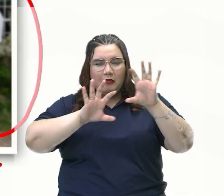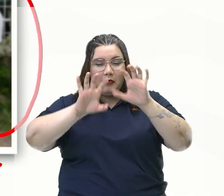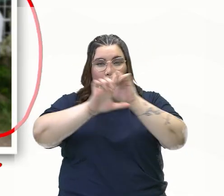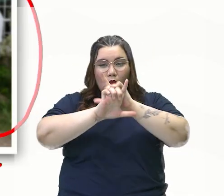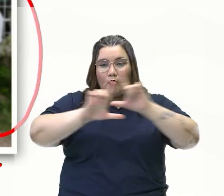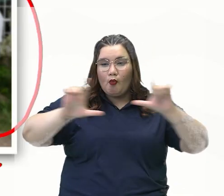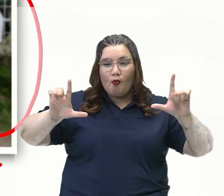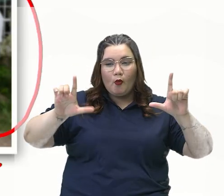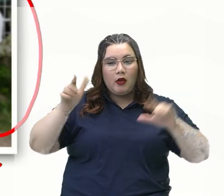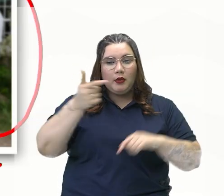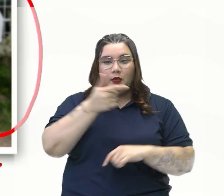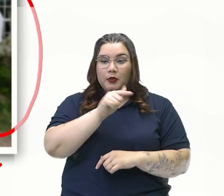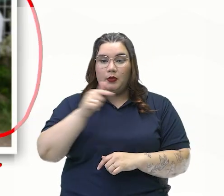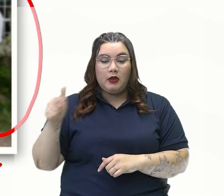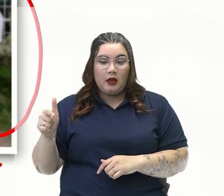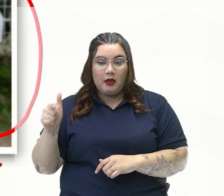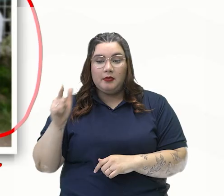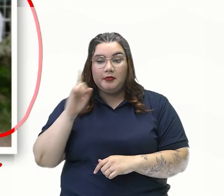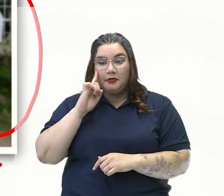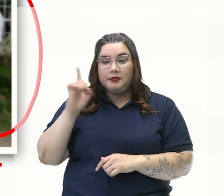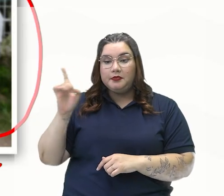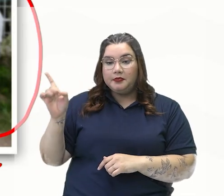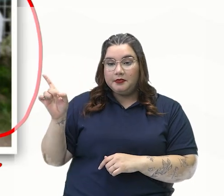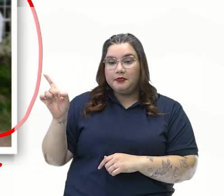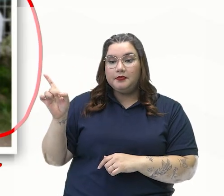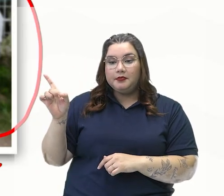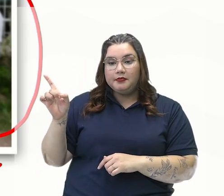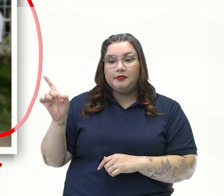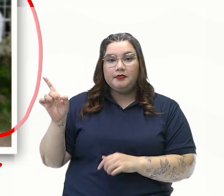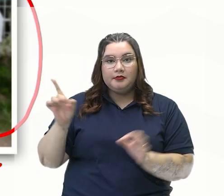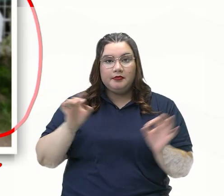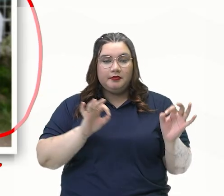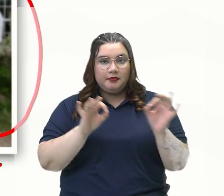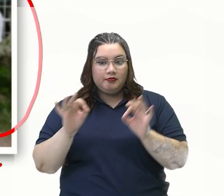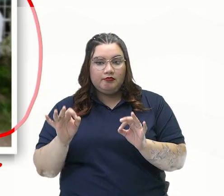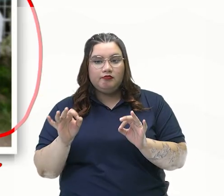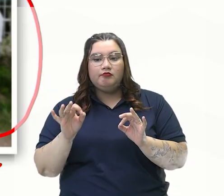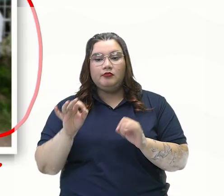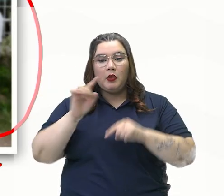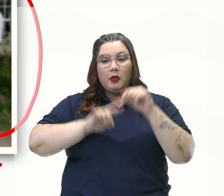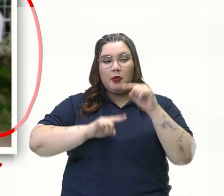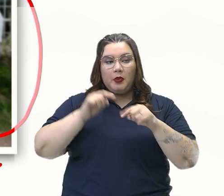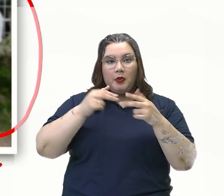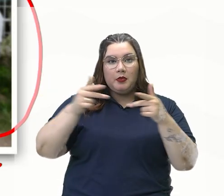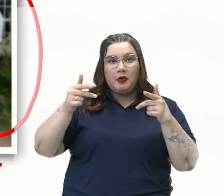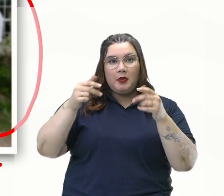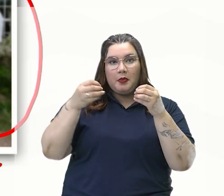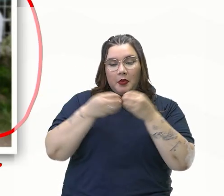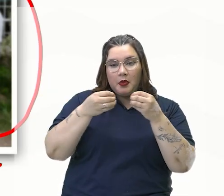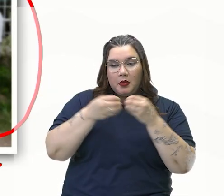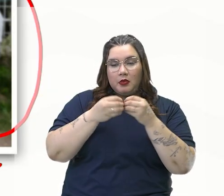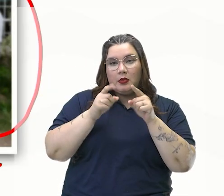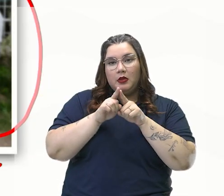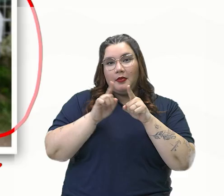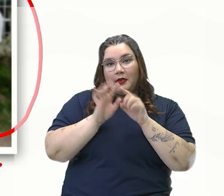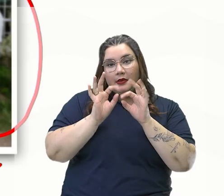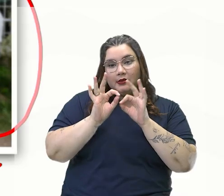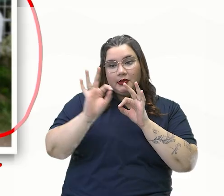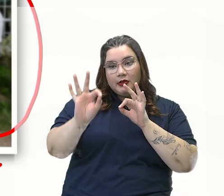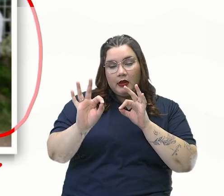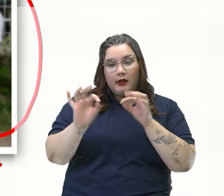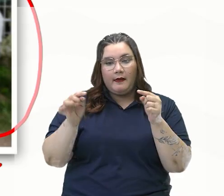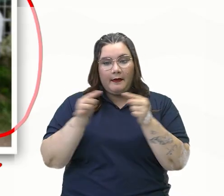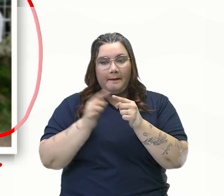embaçada aí. Tanto os objetos próximos quanto os distantes estão embaçados aí nesse problema que a gente chama